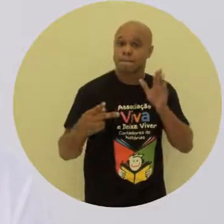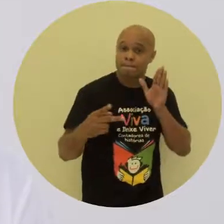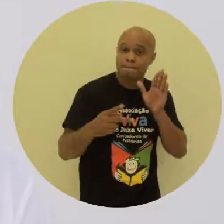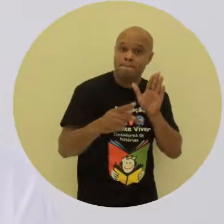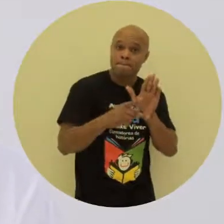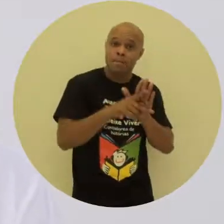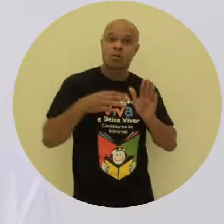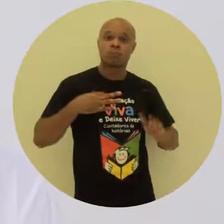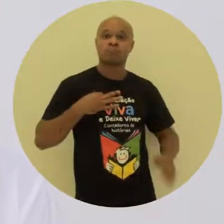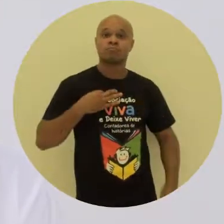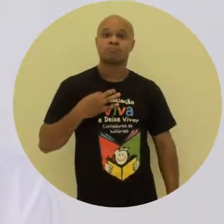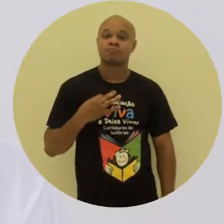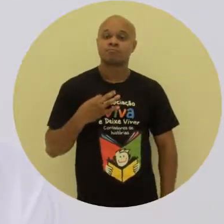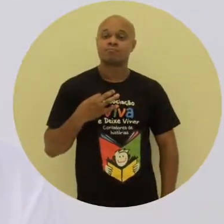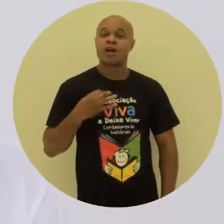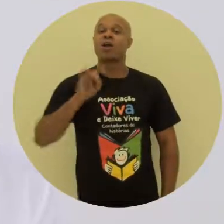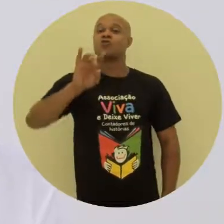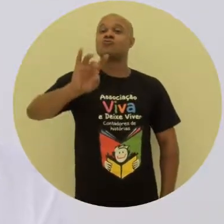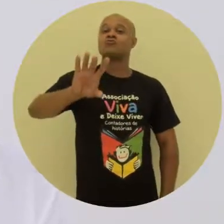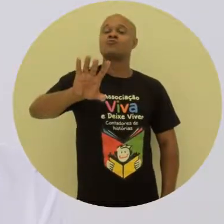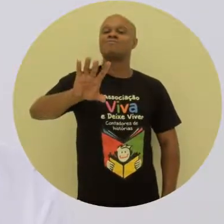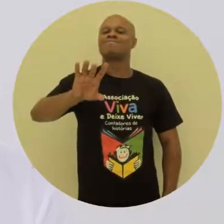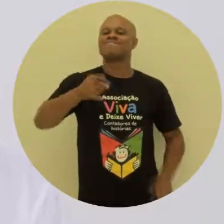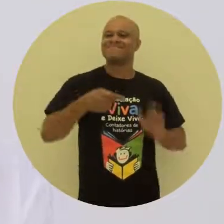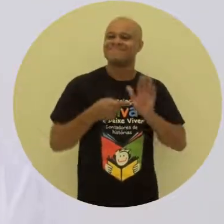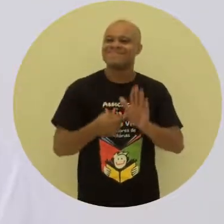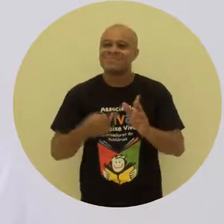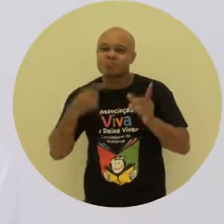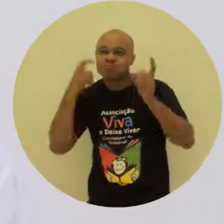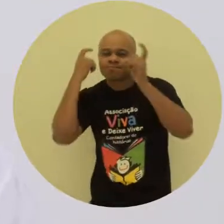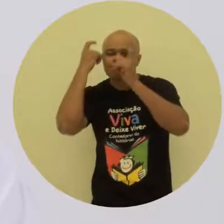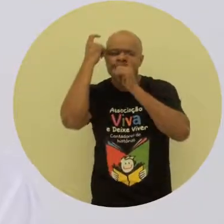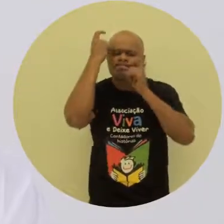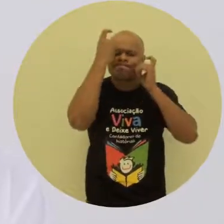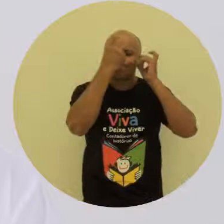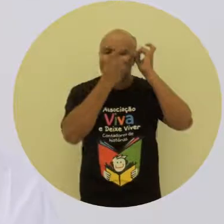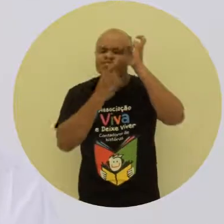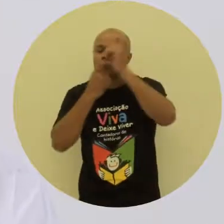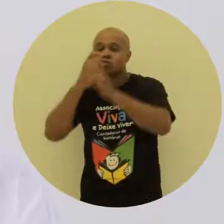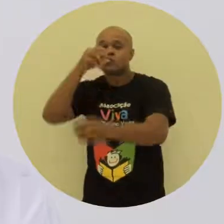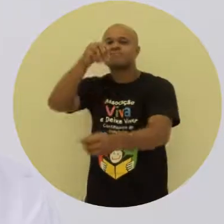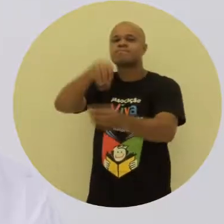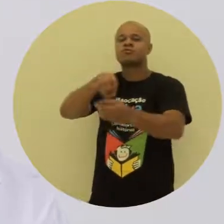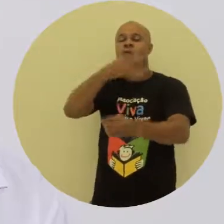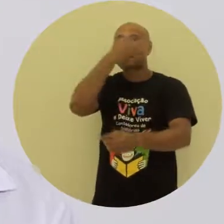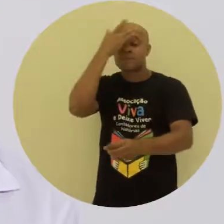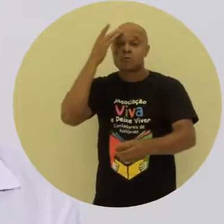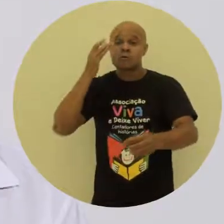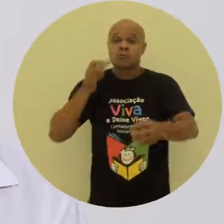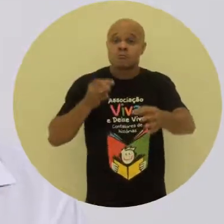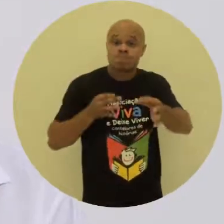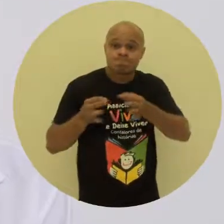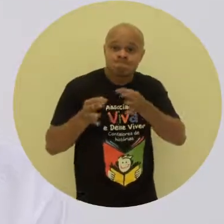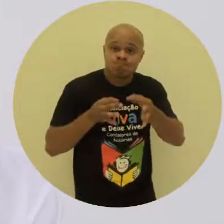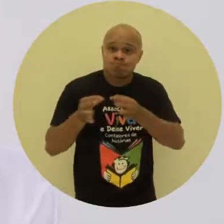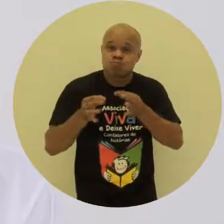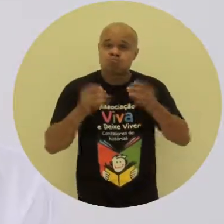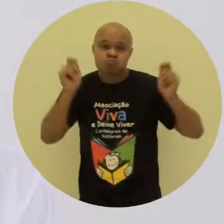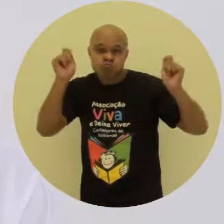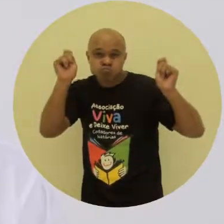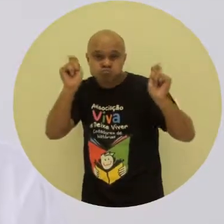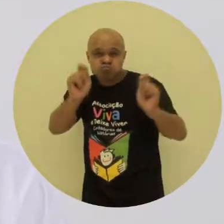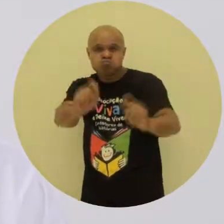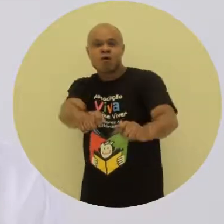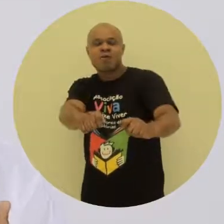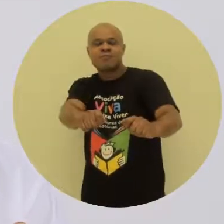voluntário. E isso só vem comprovar a preocupação que nós temos de colocar um indivíduo com a